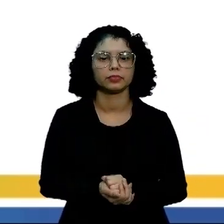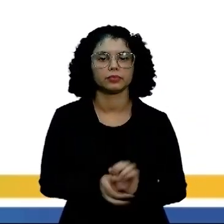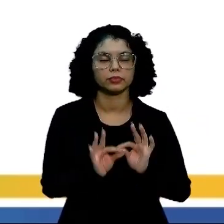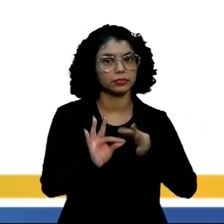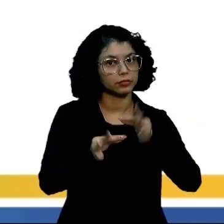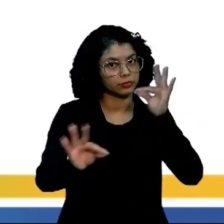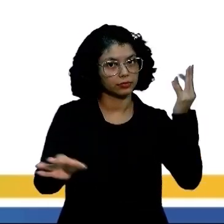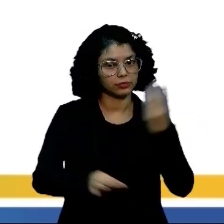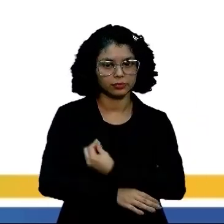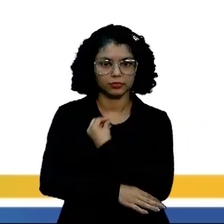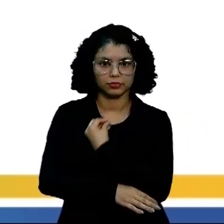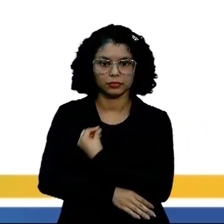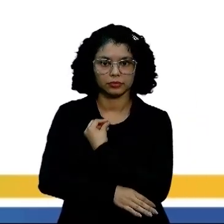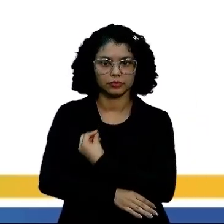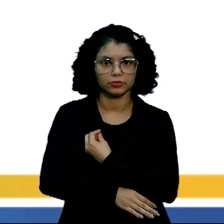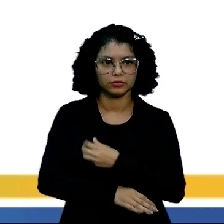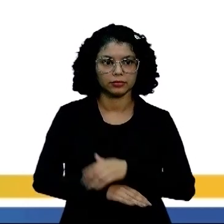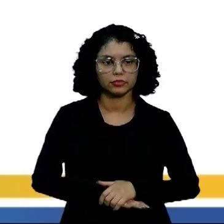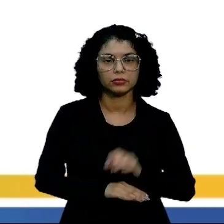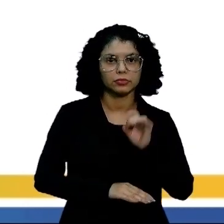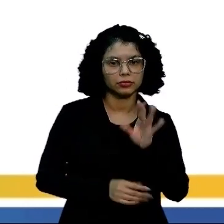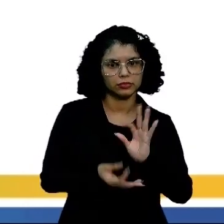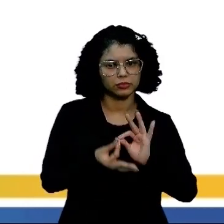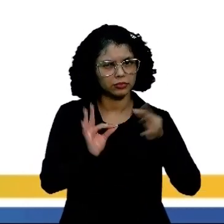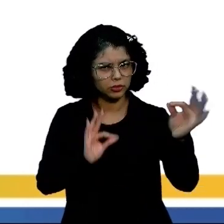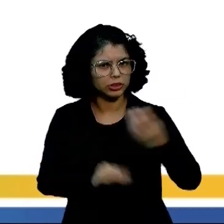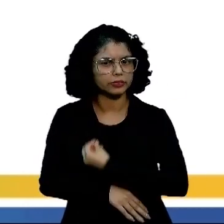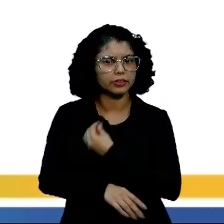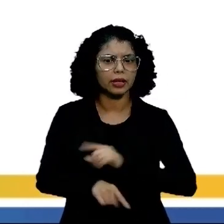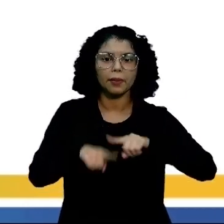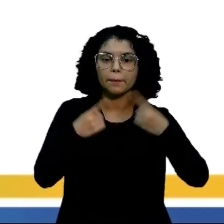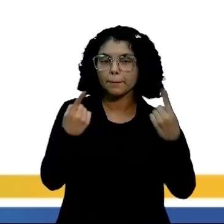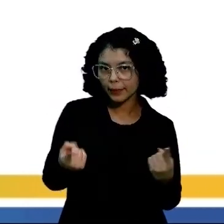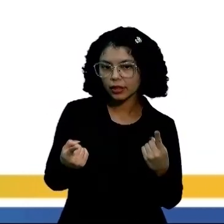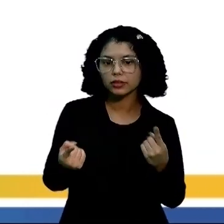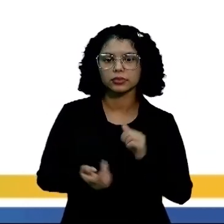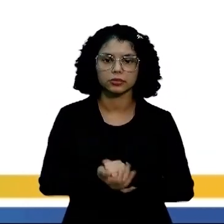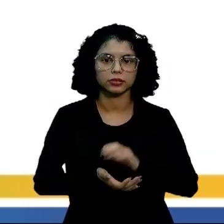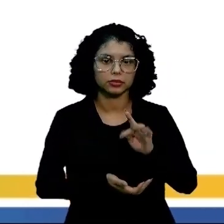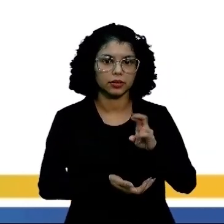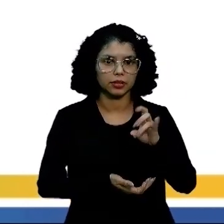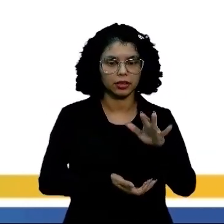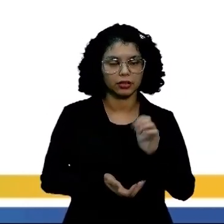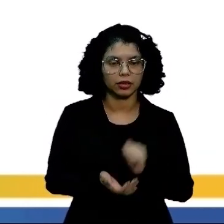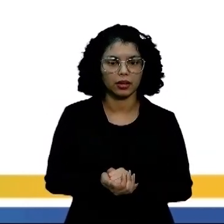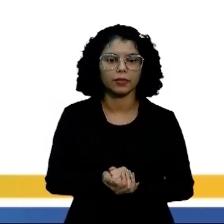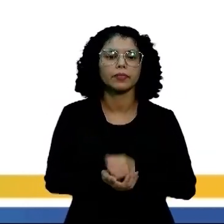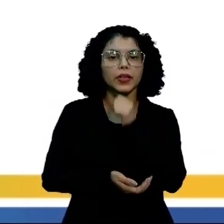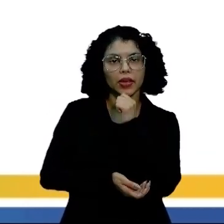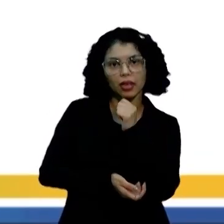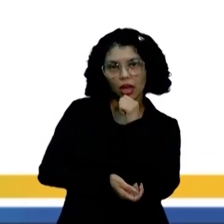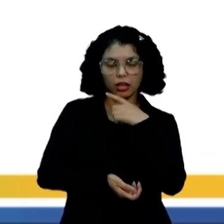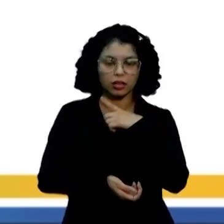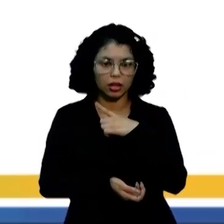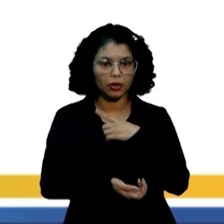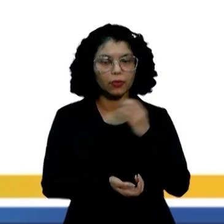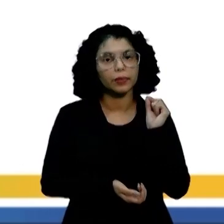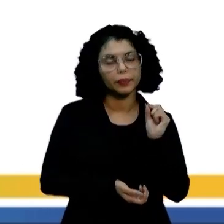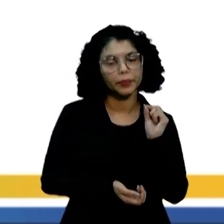extensão da vida, não a extensão da vida, mas a brevidade dela. É tanto que a gente tem aí,